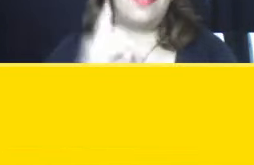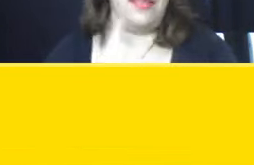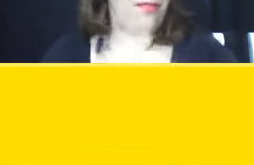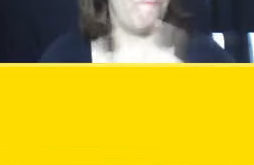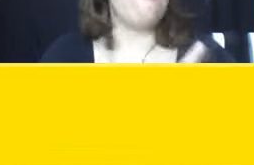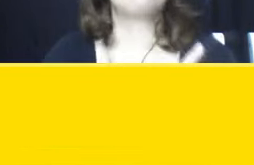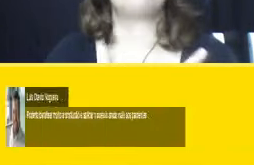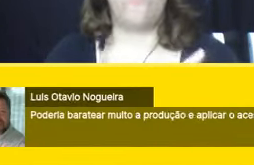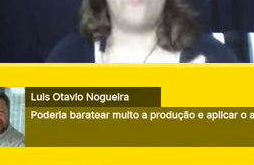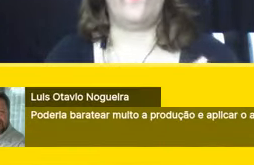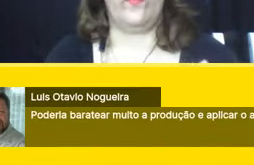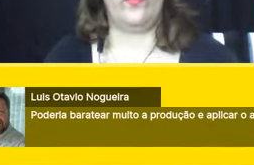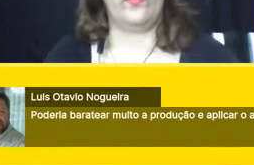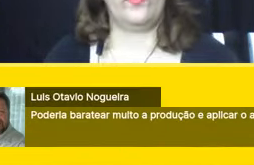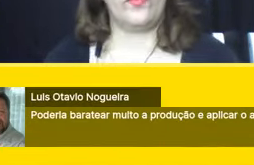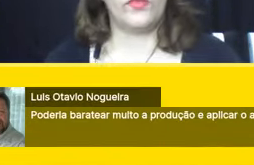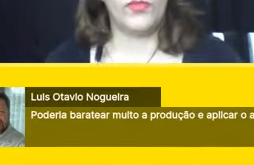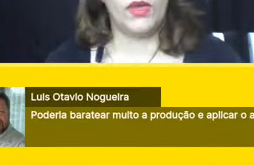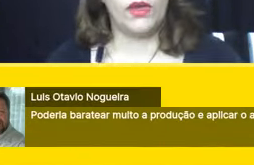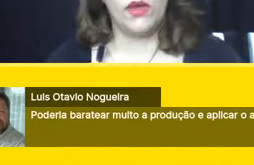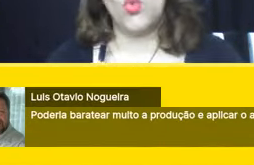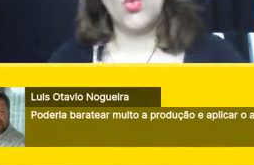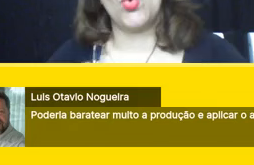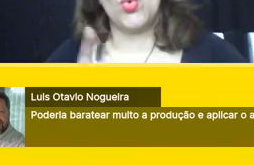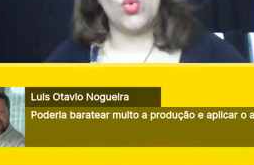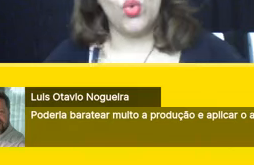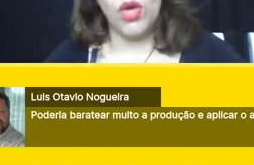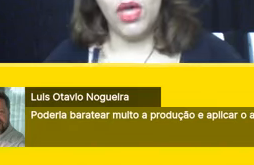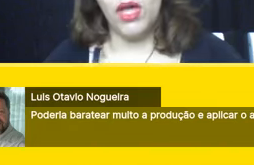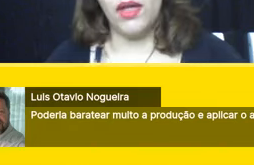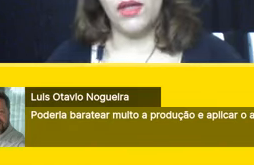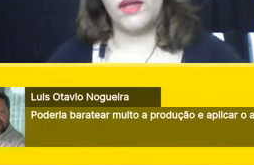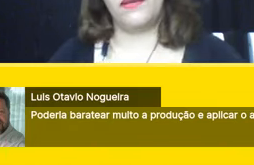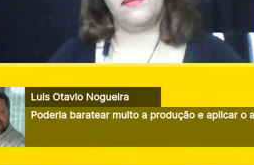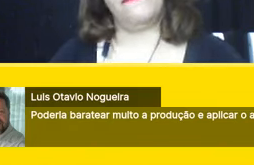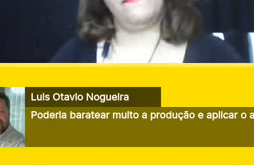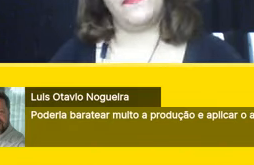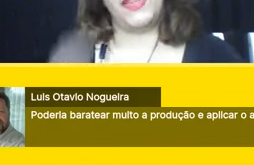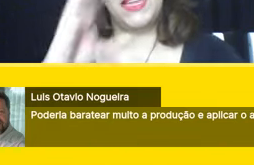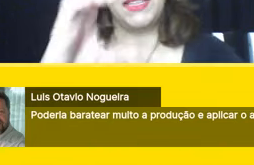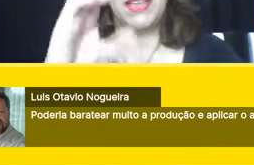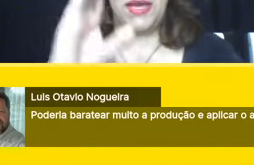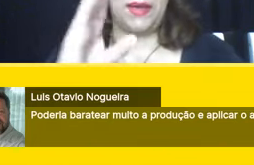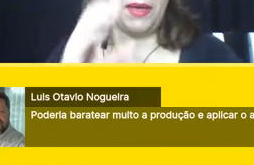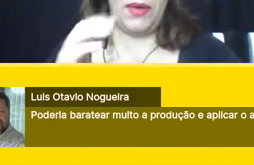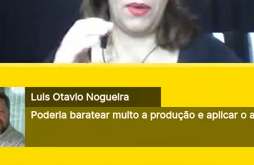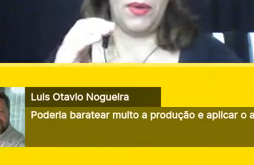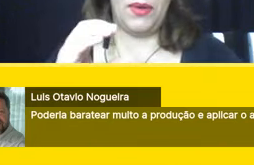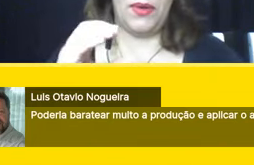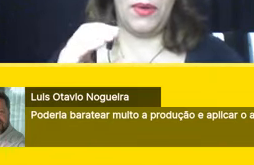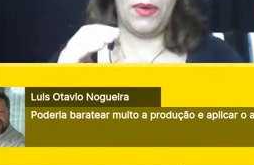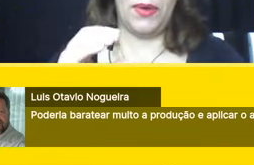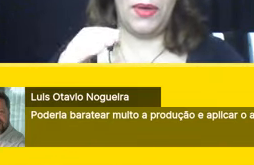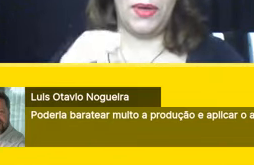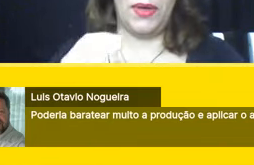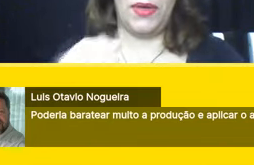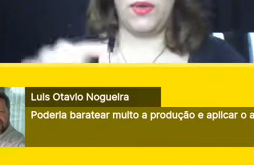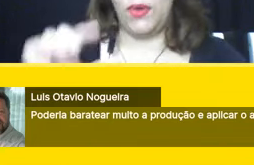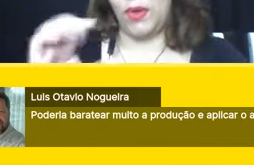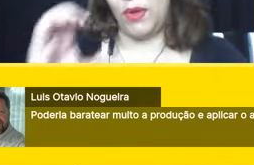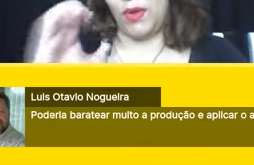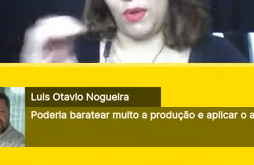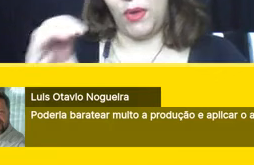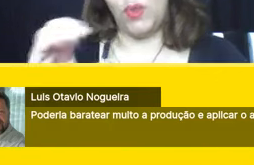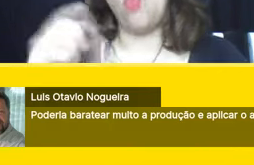maconha, certo? O que a gente trata é do CBD, perdão, é do princípio ativo.